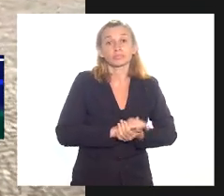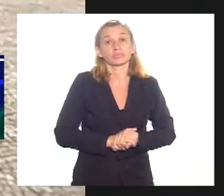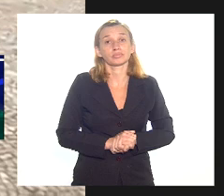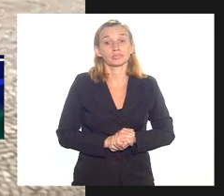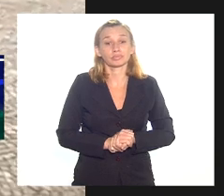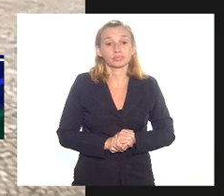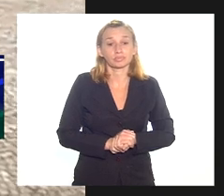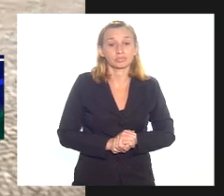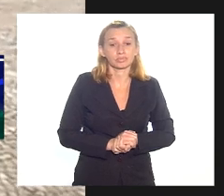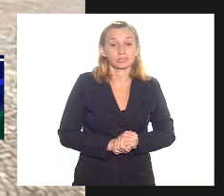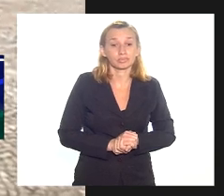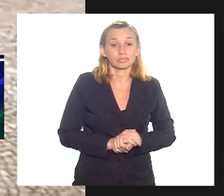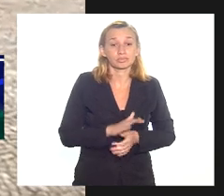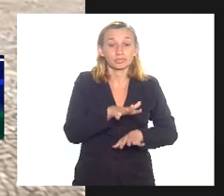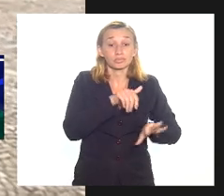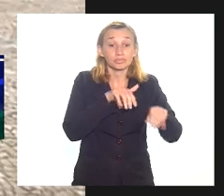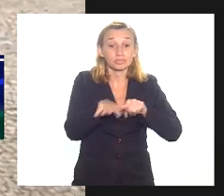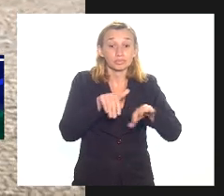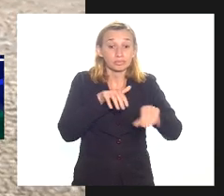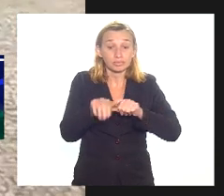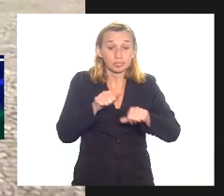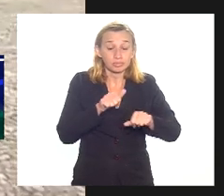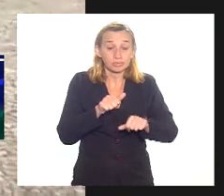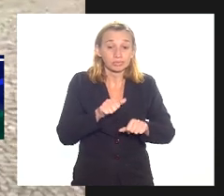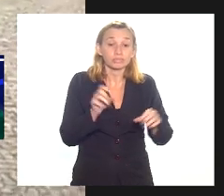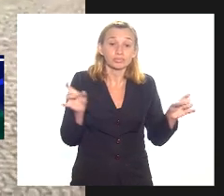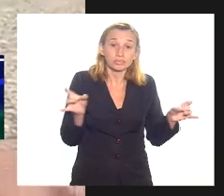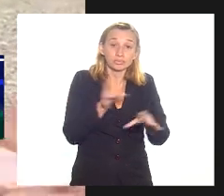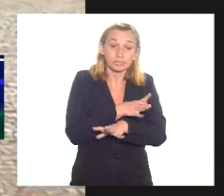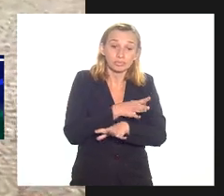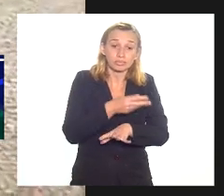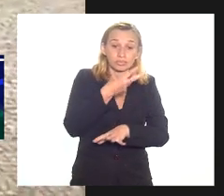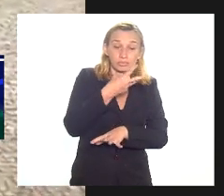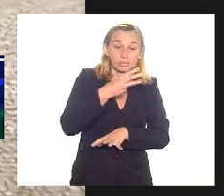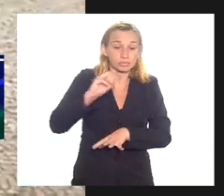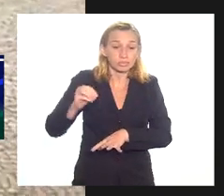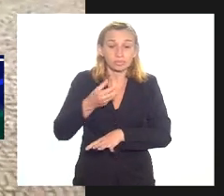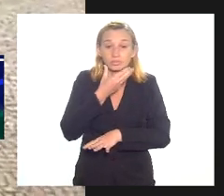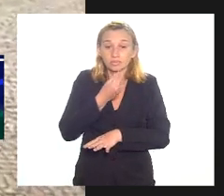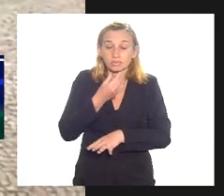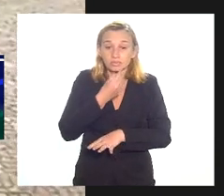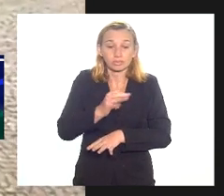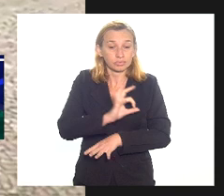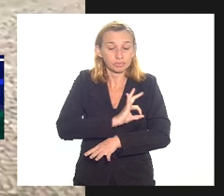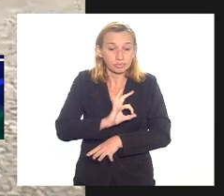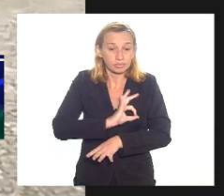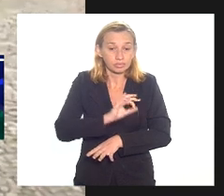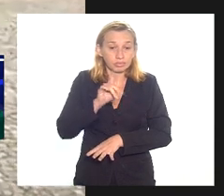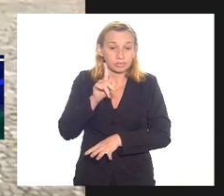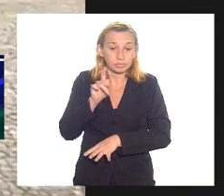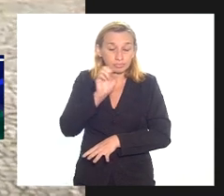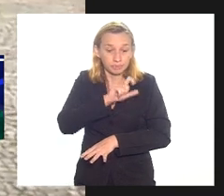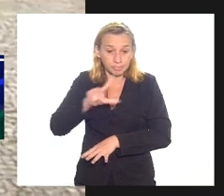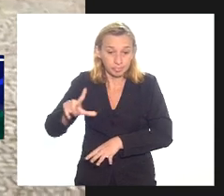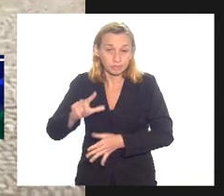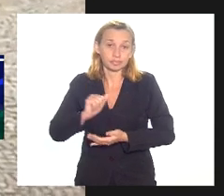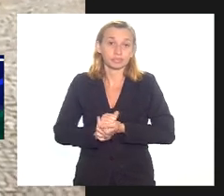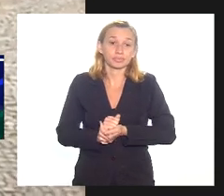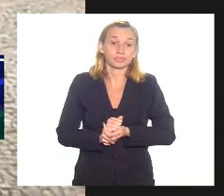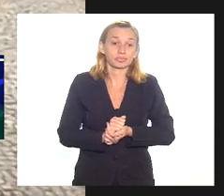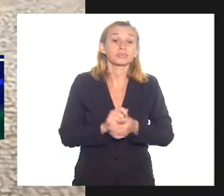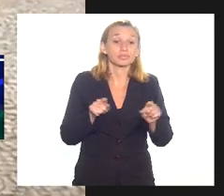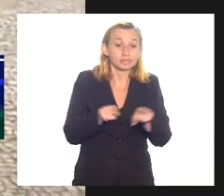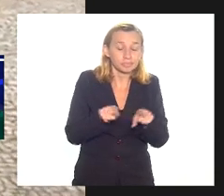meritocracia. Nós vamos chamar, de pronto, 300 homens para a polícia penal. Nós vamos